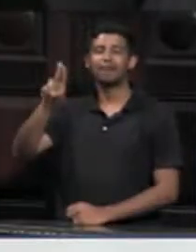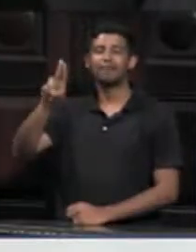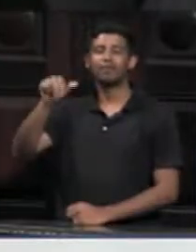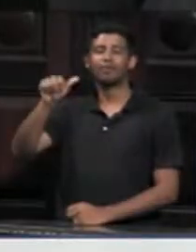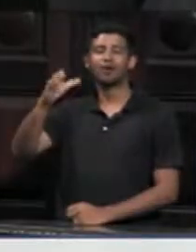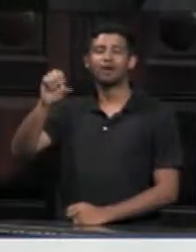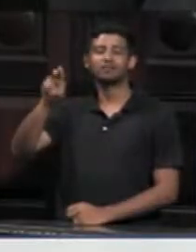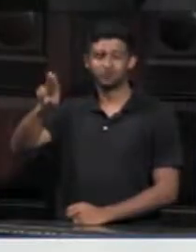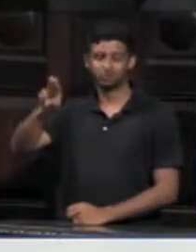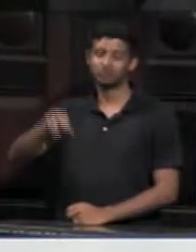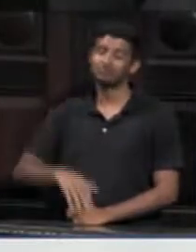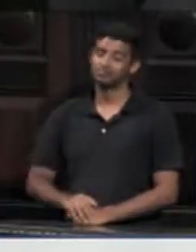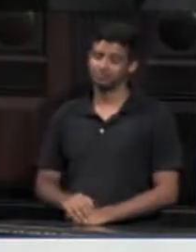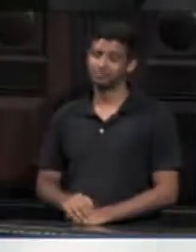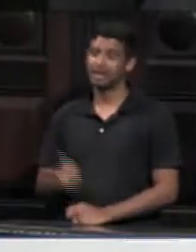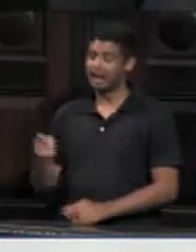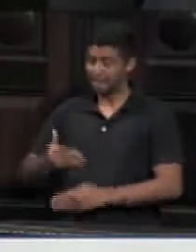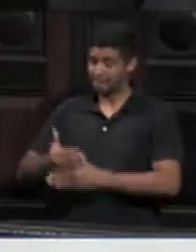Porque também